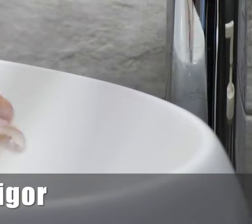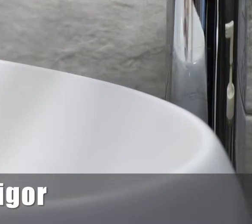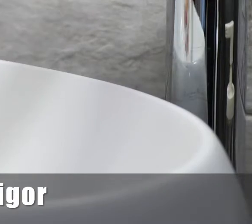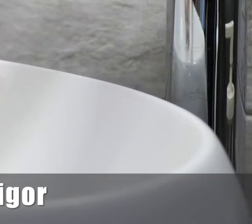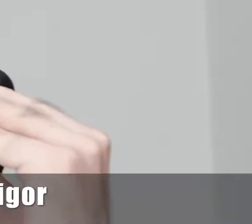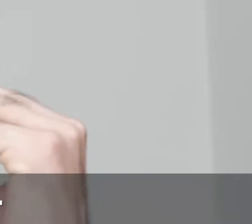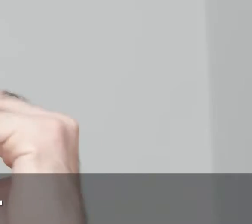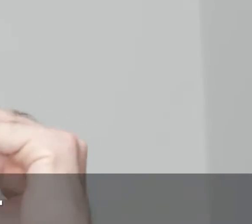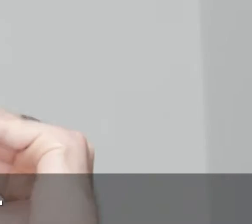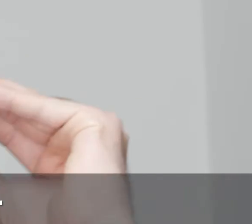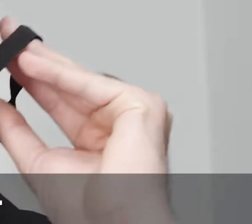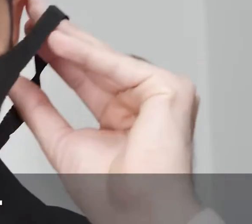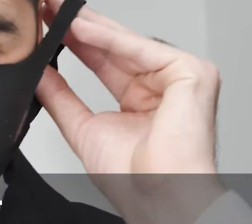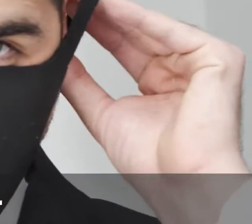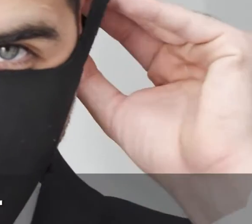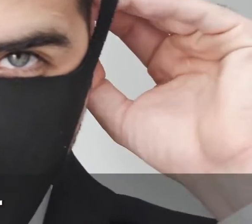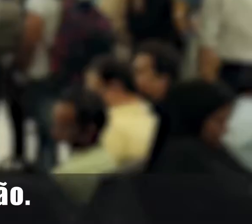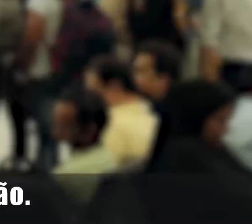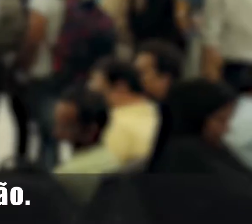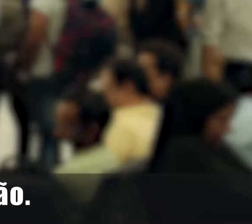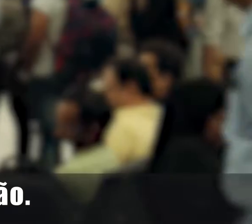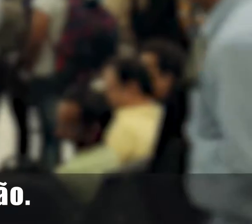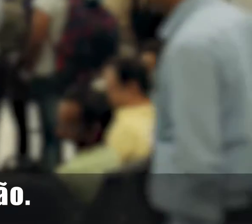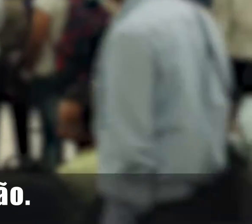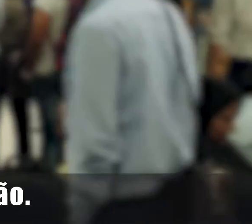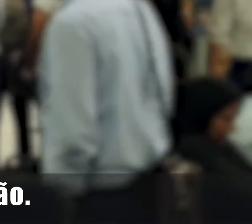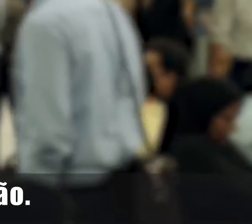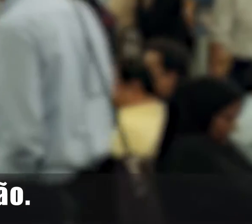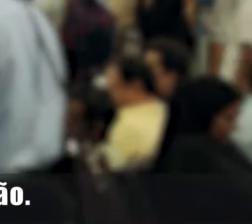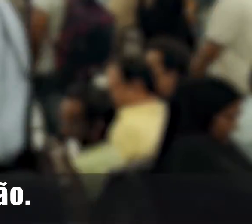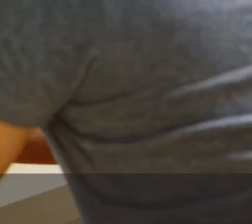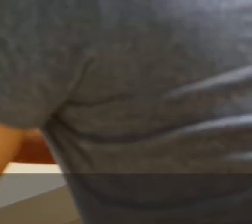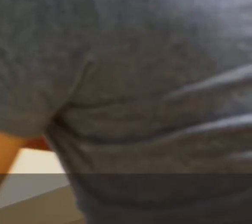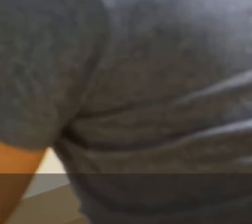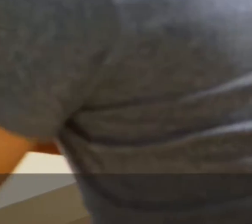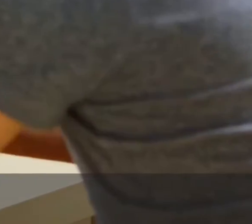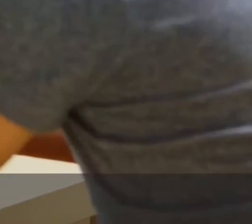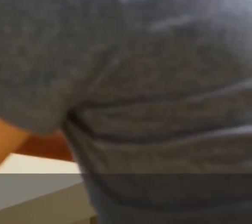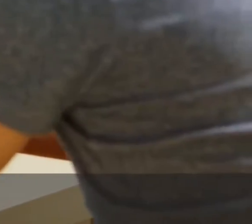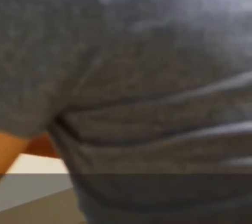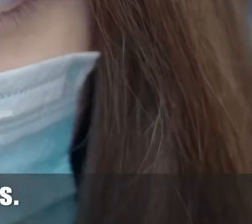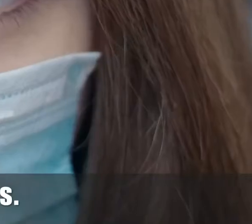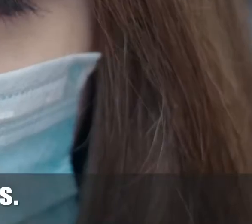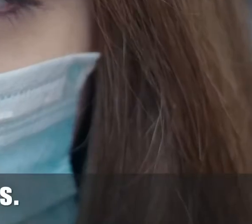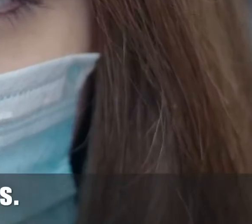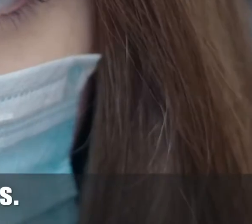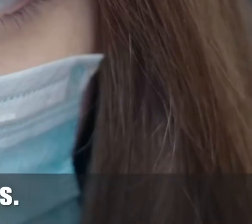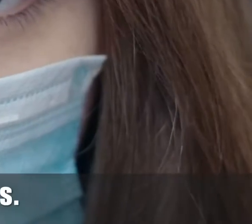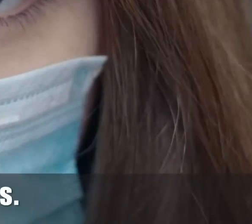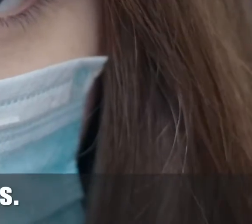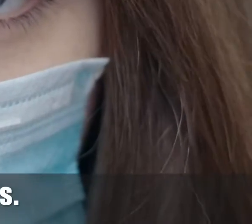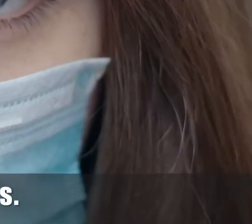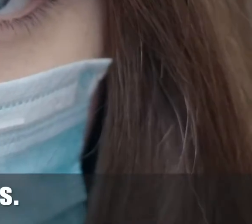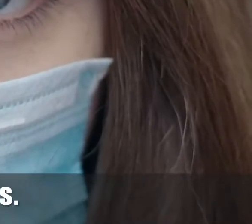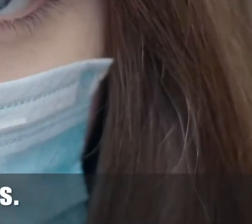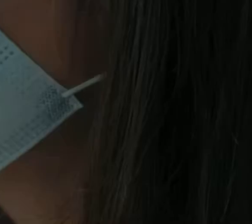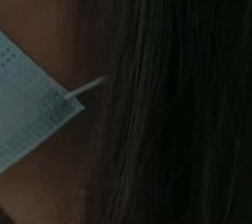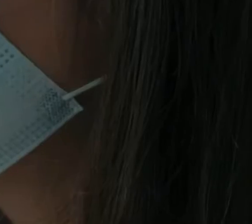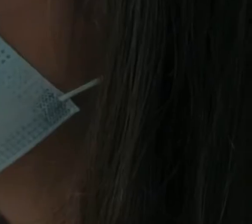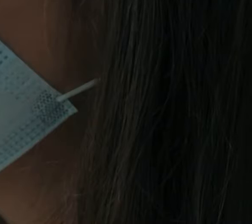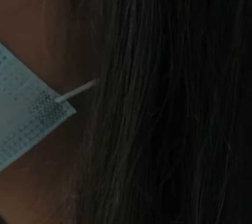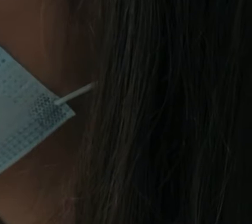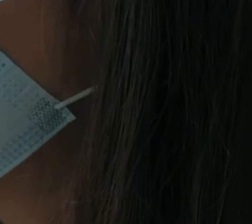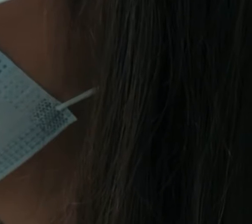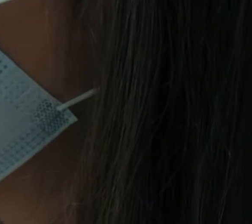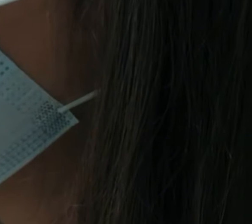que sair adote configura as medidas de prevenção evite locais com aglomeração a prevenção eo cuidado são as nossas únicas armas